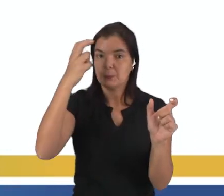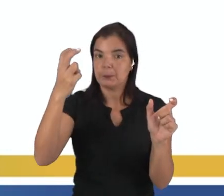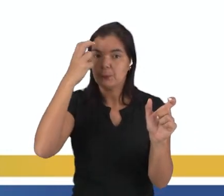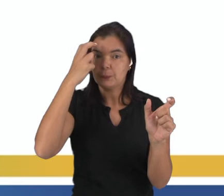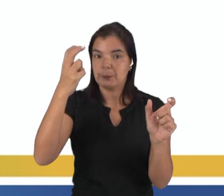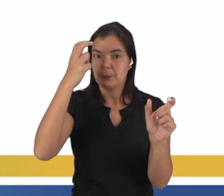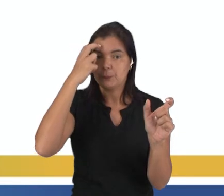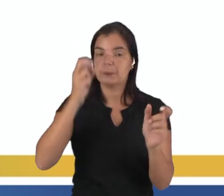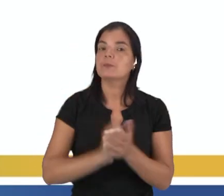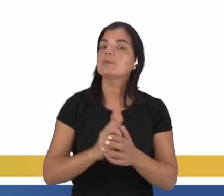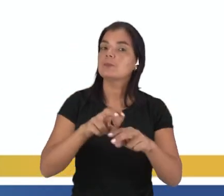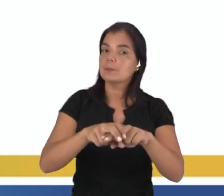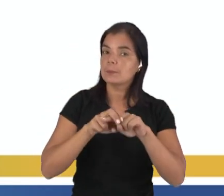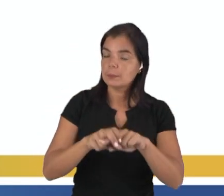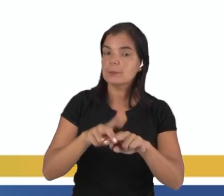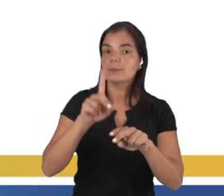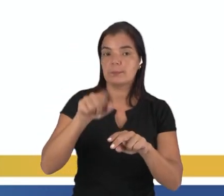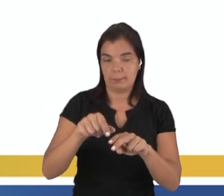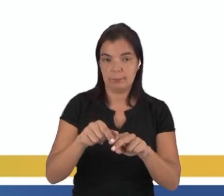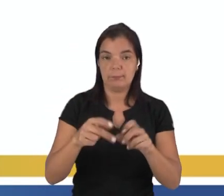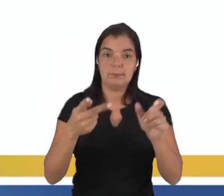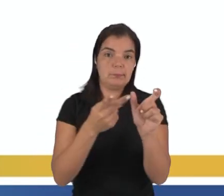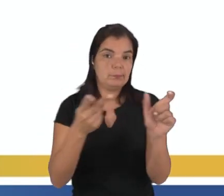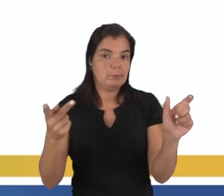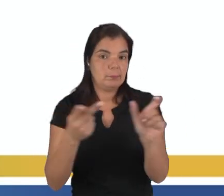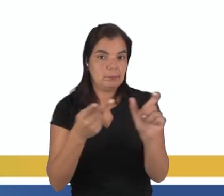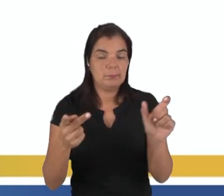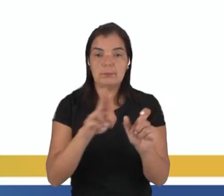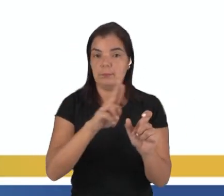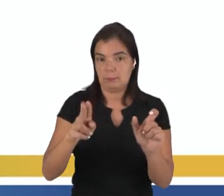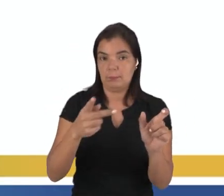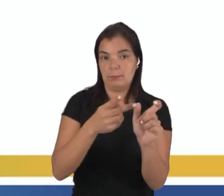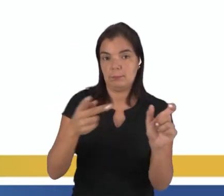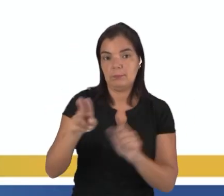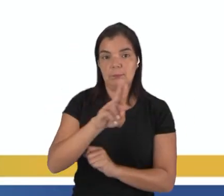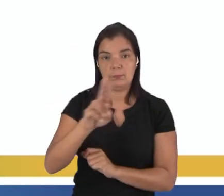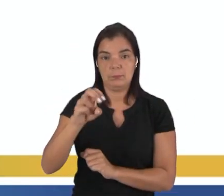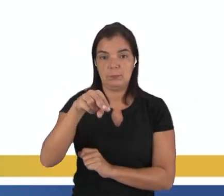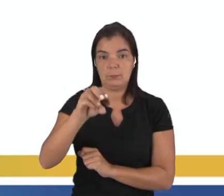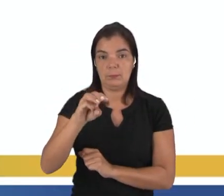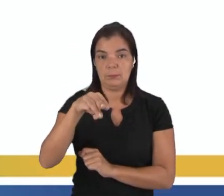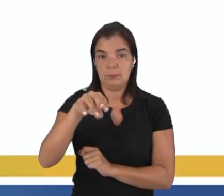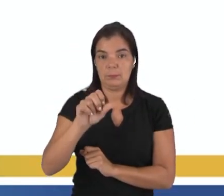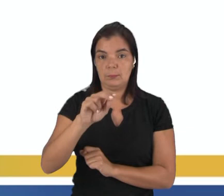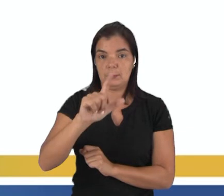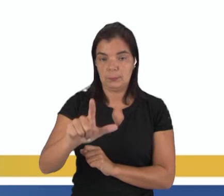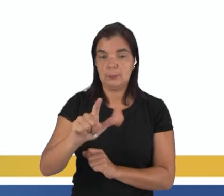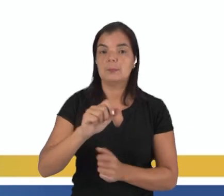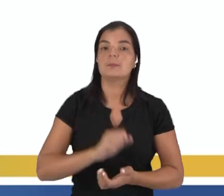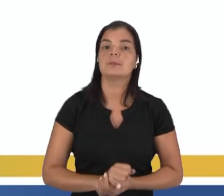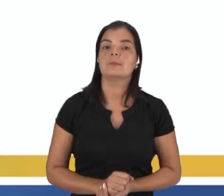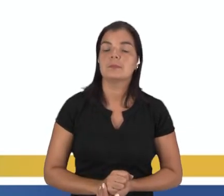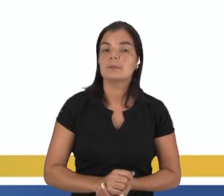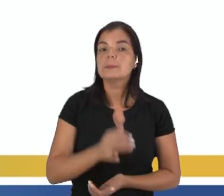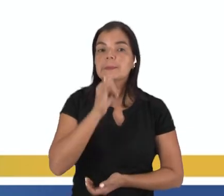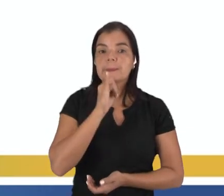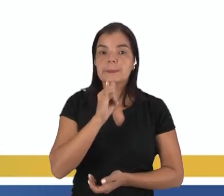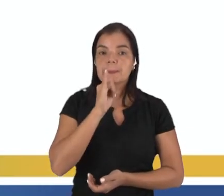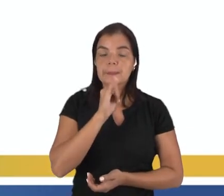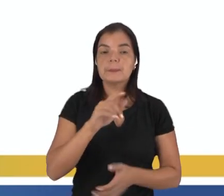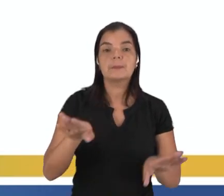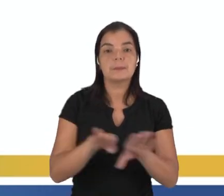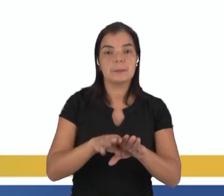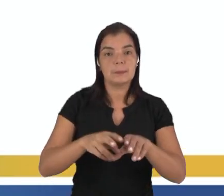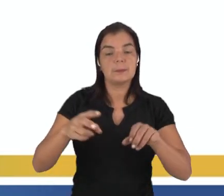inteligente. Por isso, esse tipo de predicado vai ser chamado de predicado nominal. Nesse exemplo aí que nós